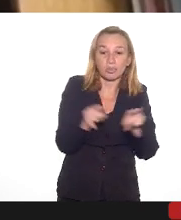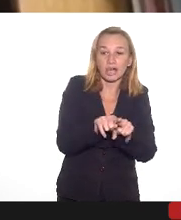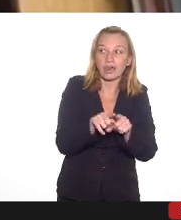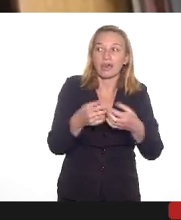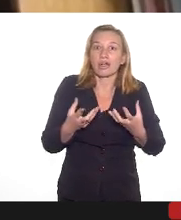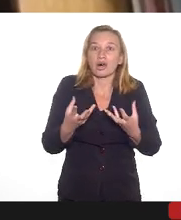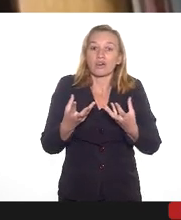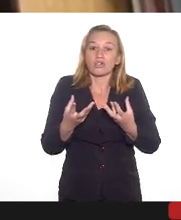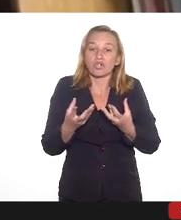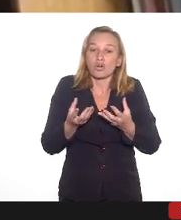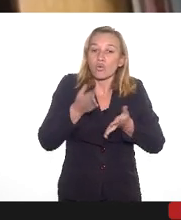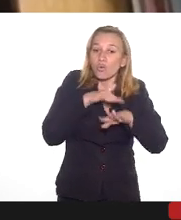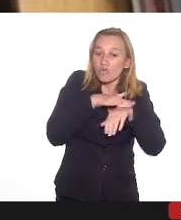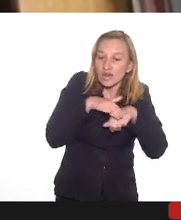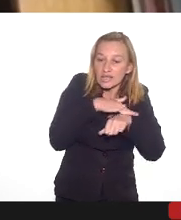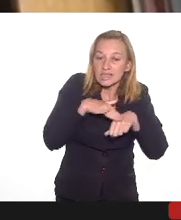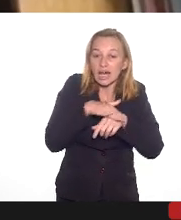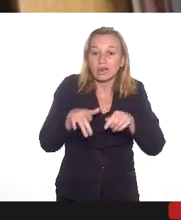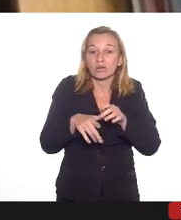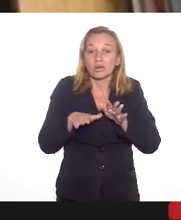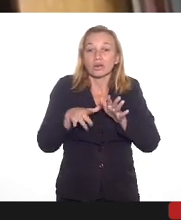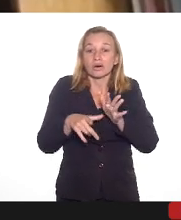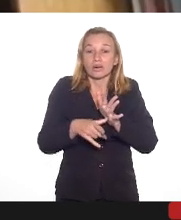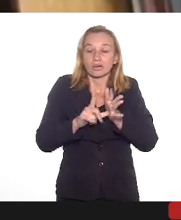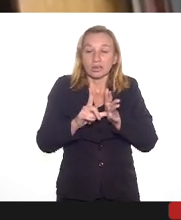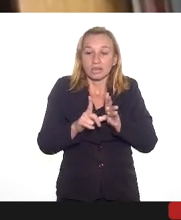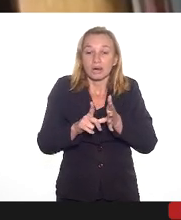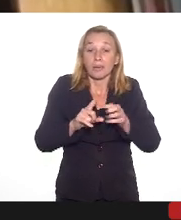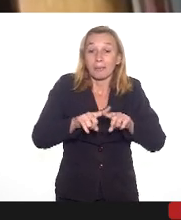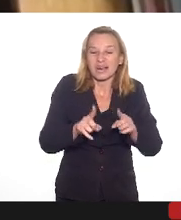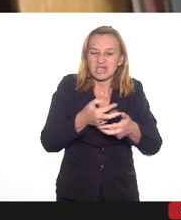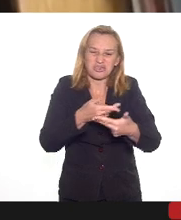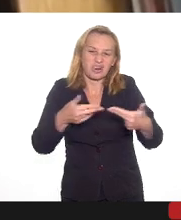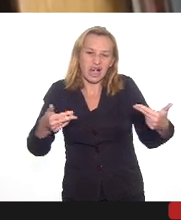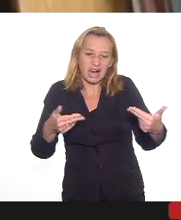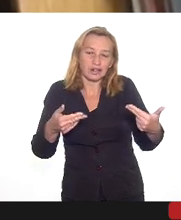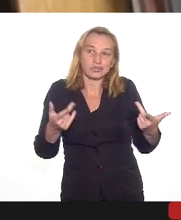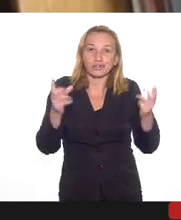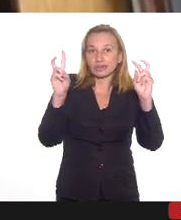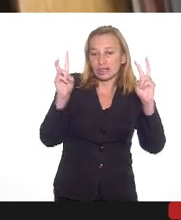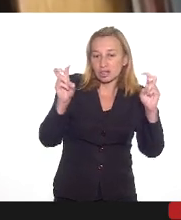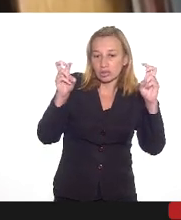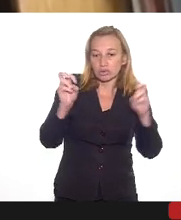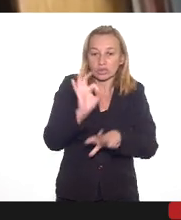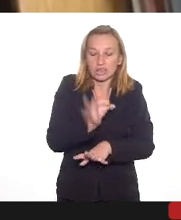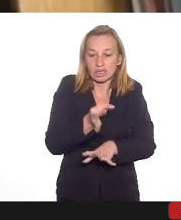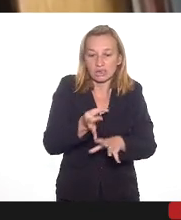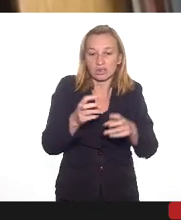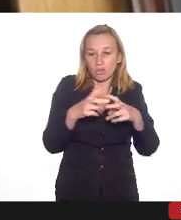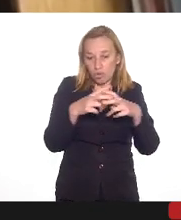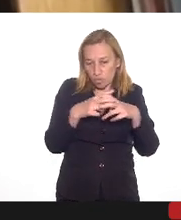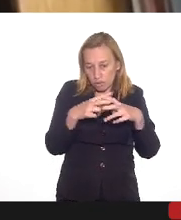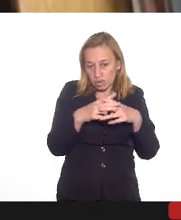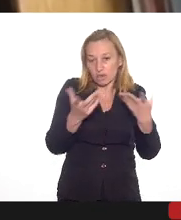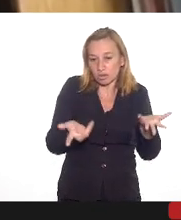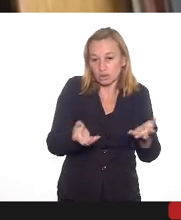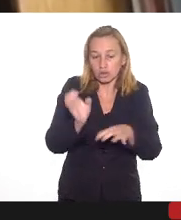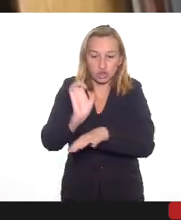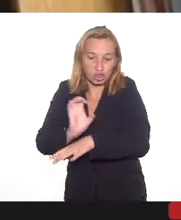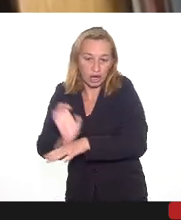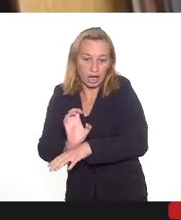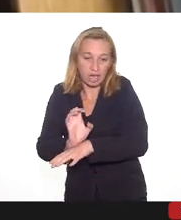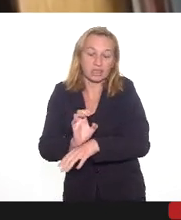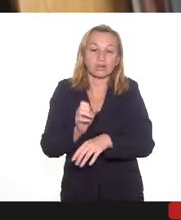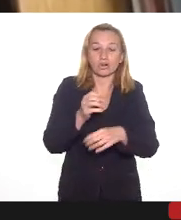assim, conversado antes com o regime, mas vários deles foram questões que foram, de fato, conflituosas entre o Estado e o